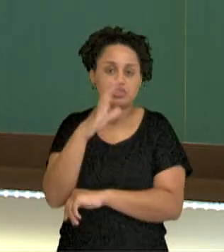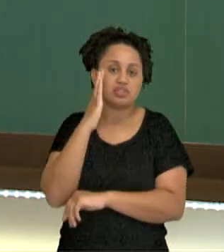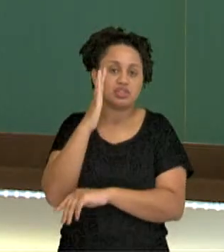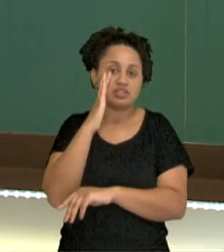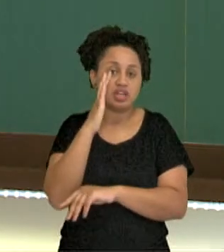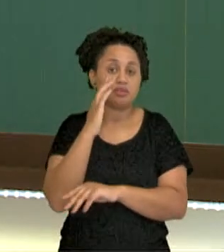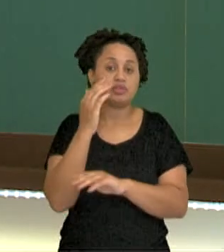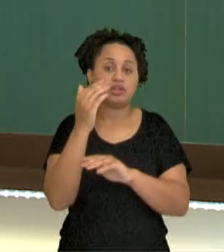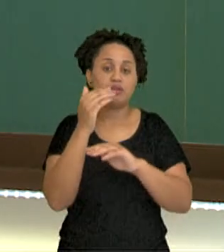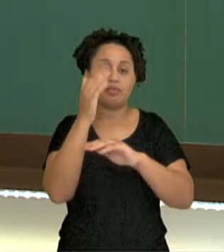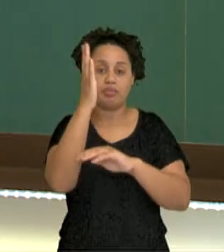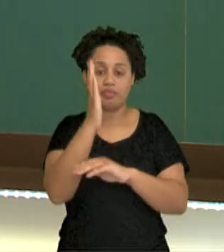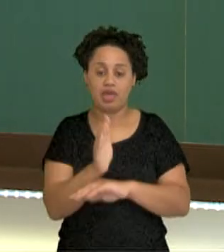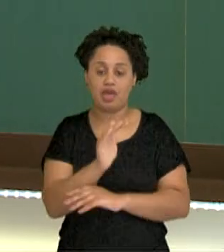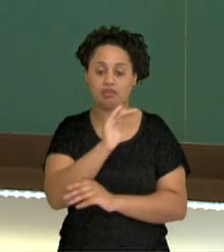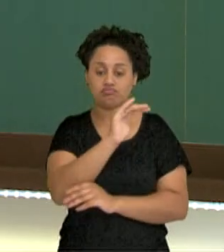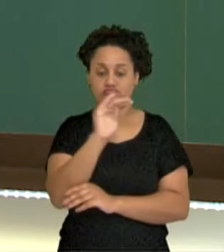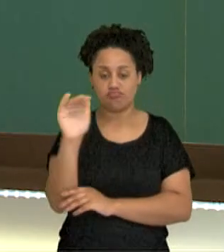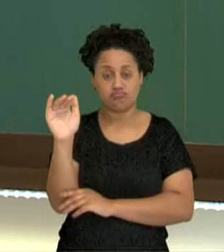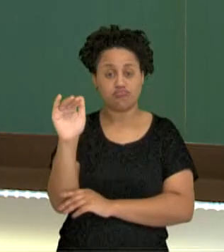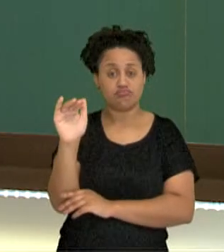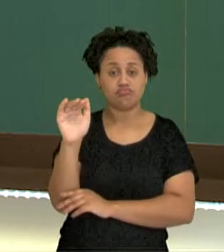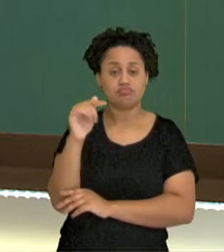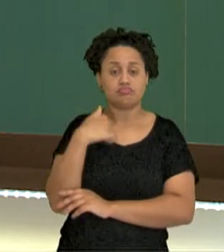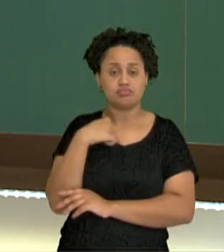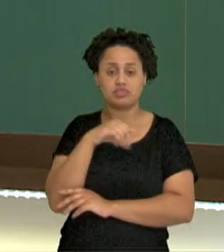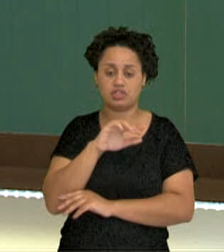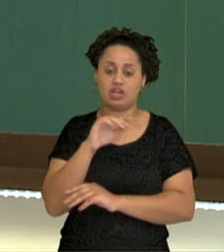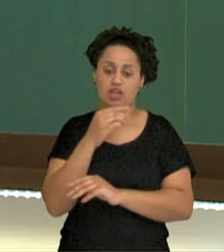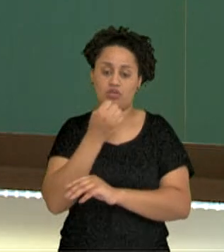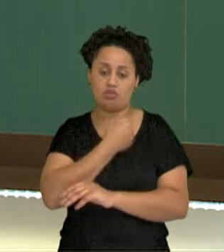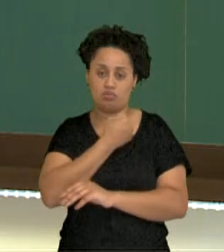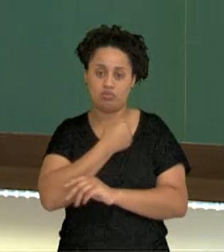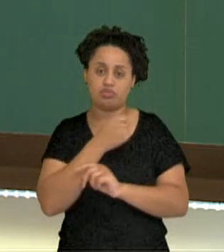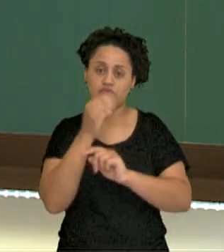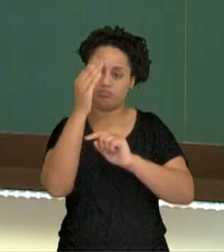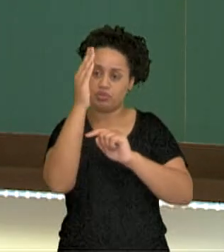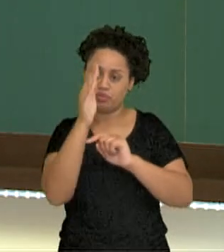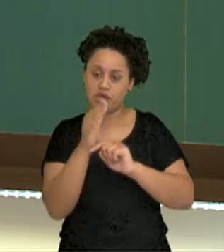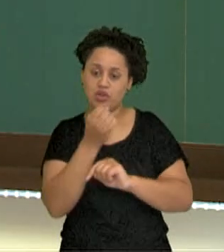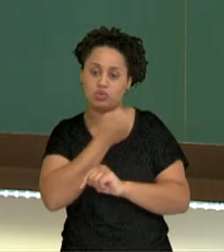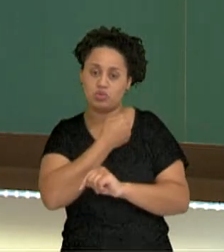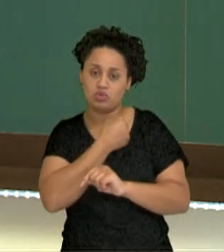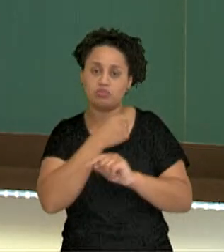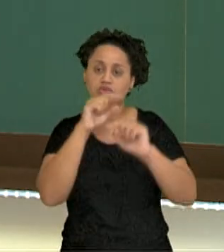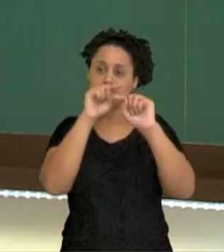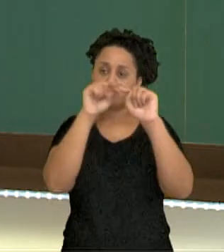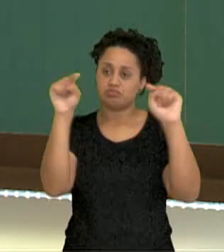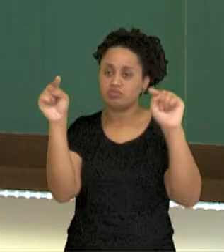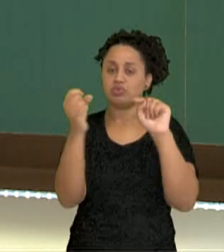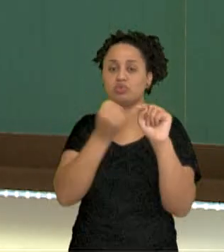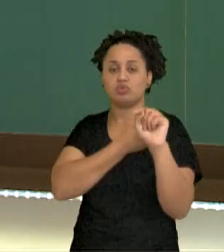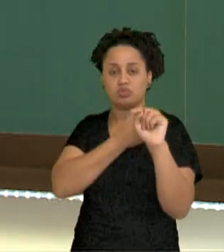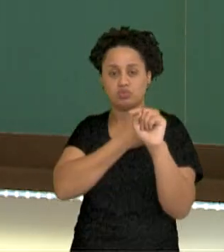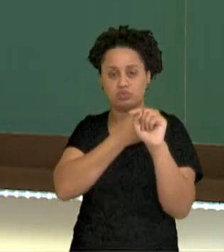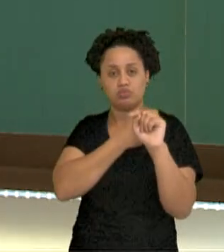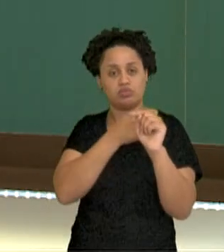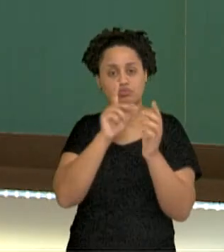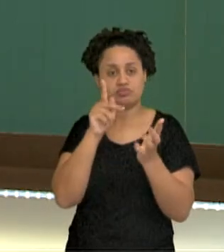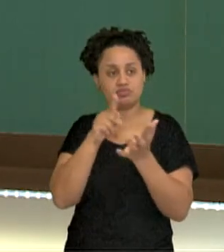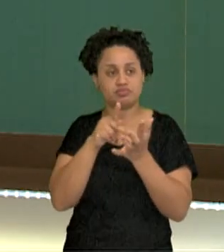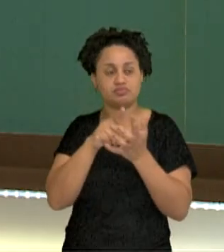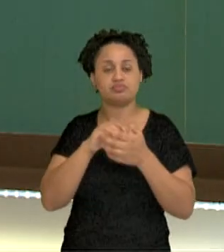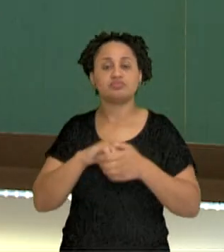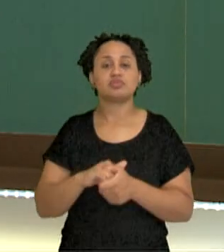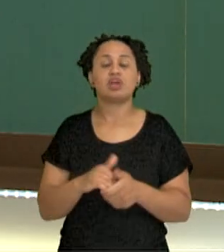formado por duas retas perpendiculares e são retas numéricas, em que as duas retas contêm todos os números reais,